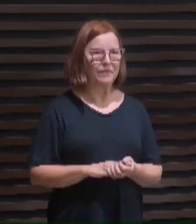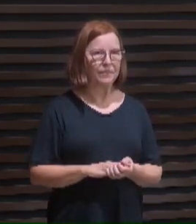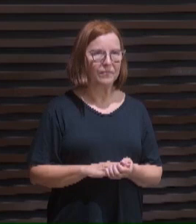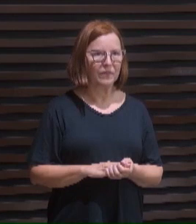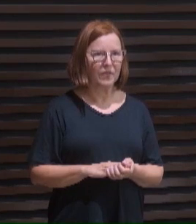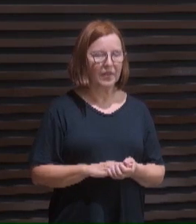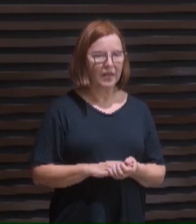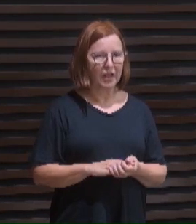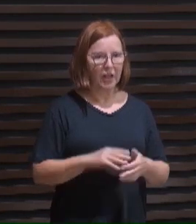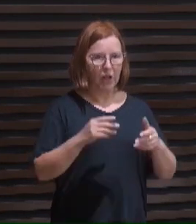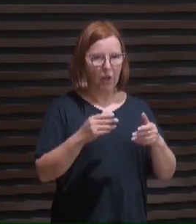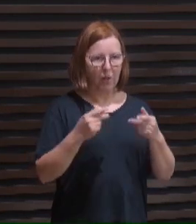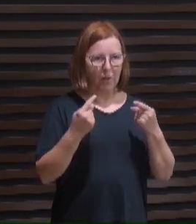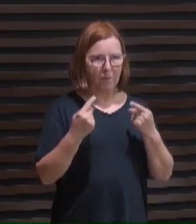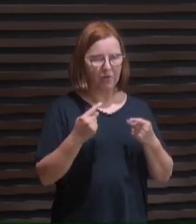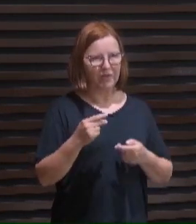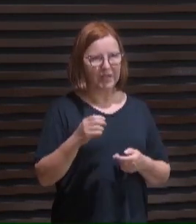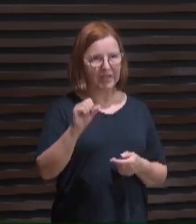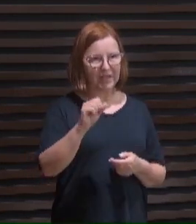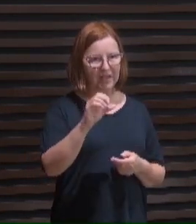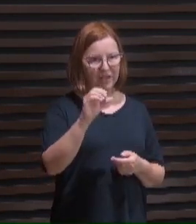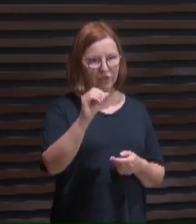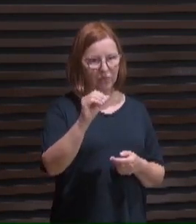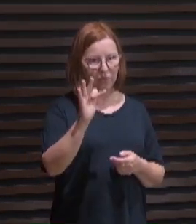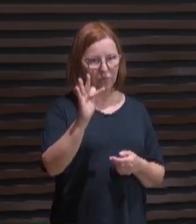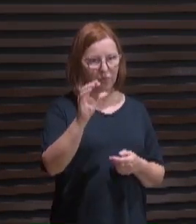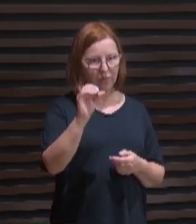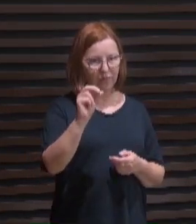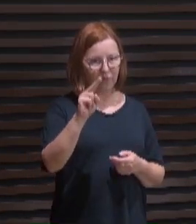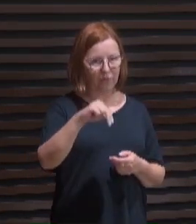Sofonias, outro profeta ali, no capítulo